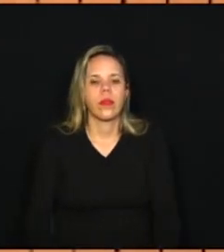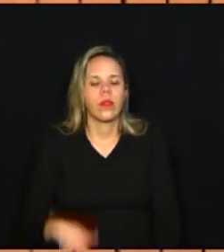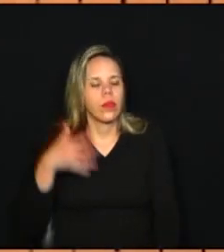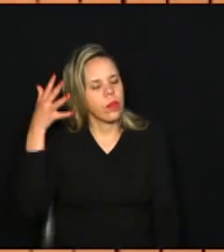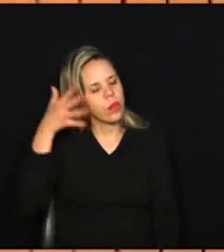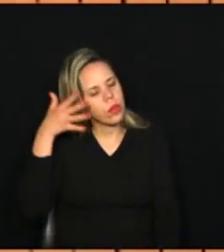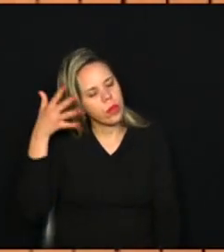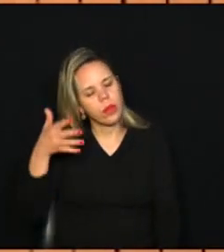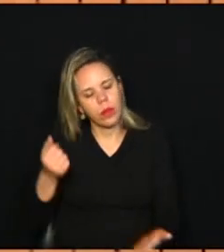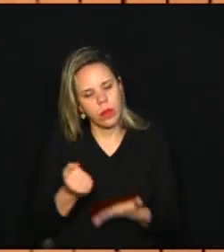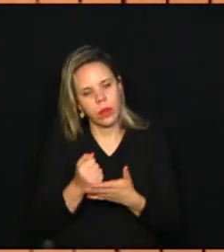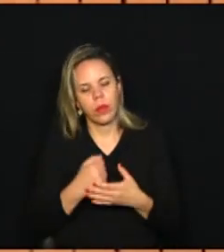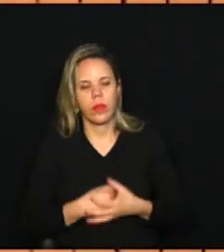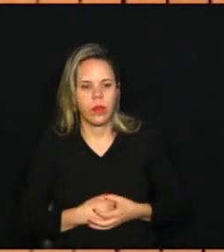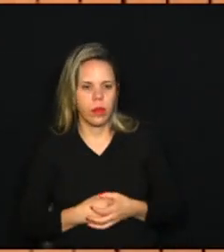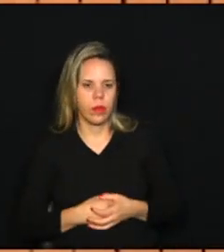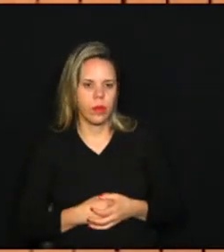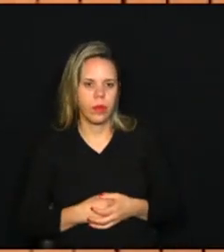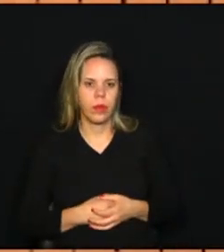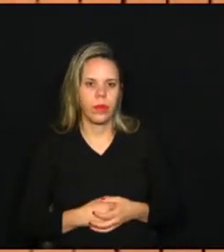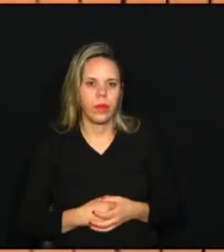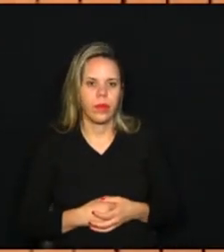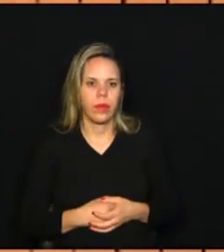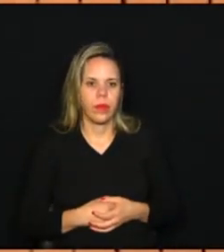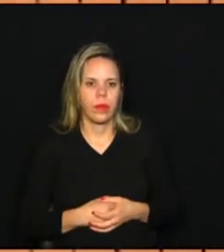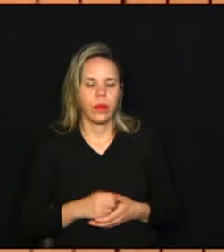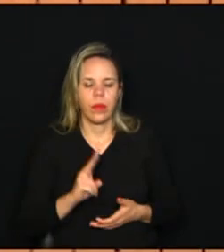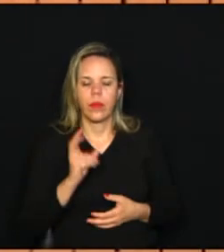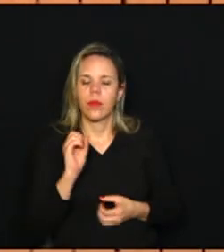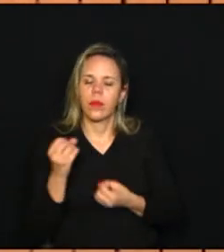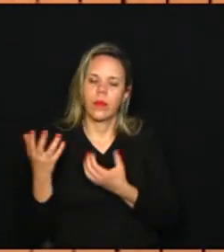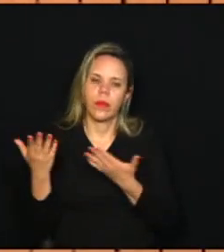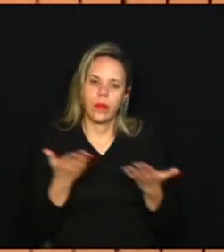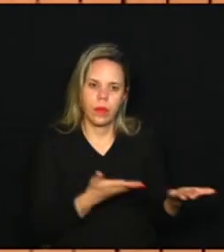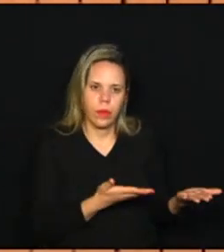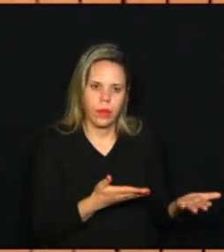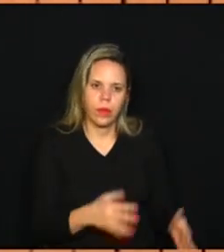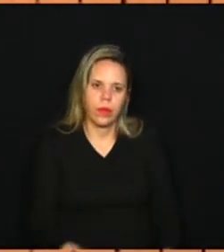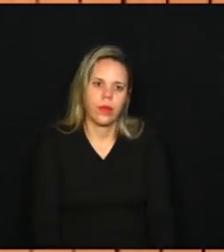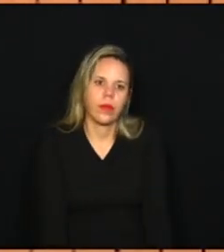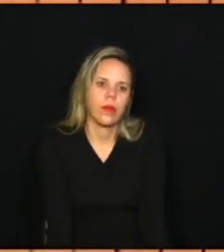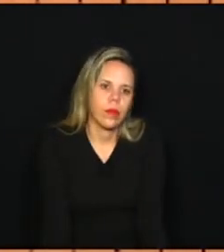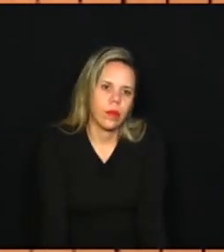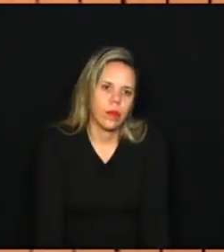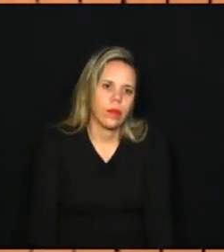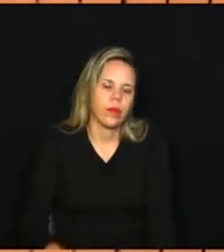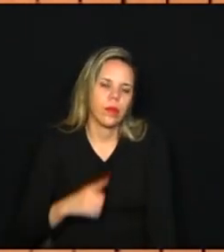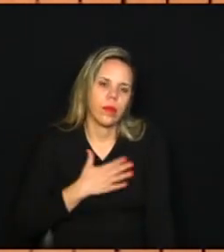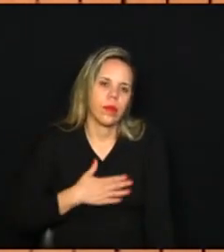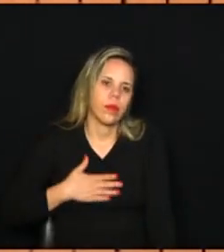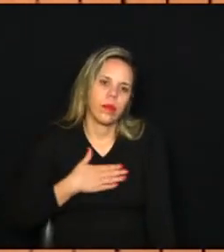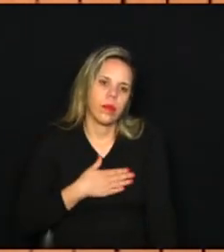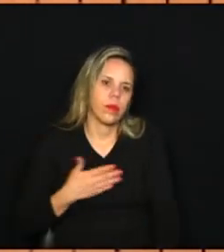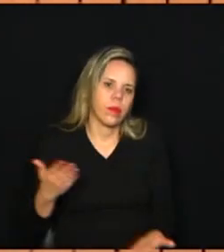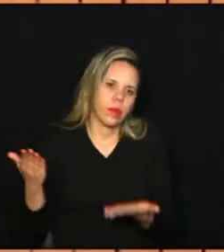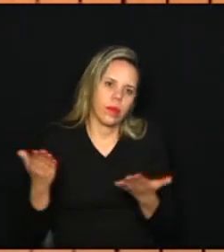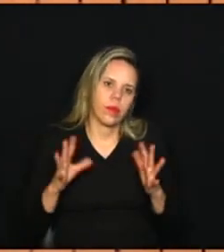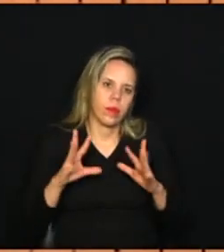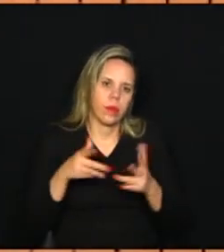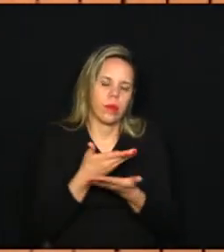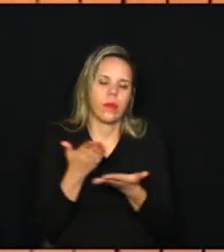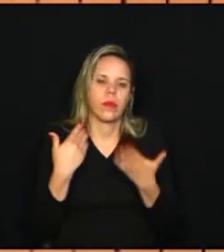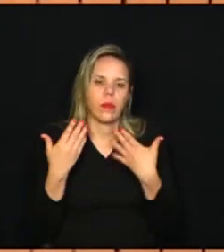pela contribuição, viu, Carlos? Seja sempre bem-vindo aqui. A gente tem aí o prazer de recebê-los e